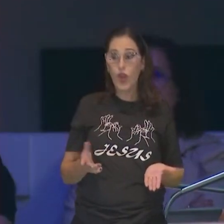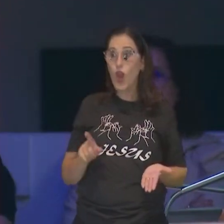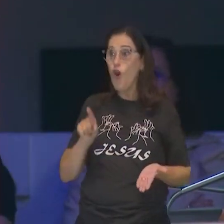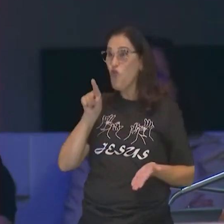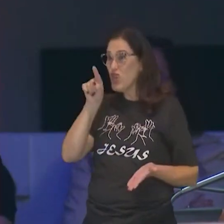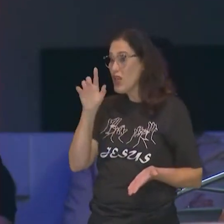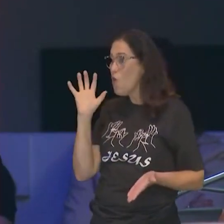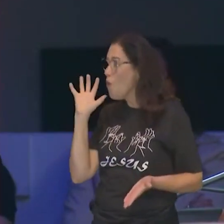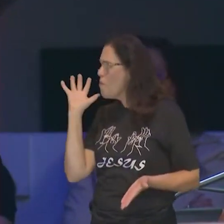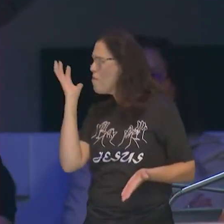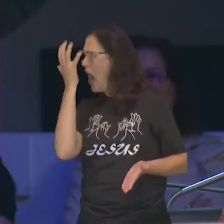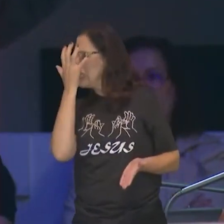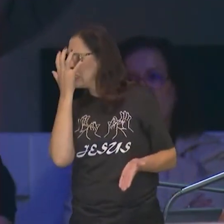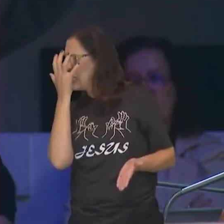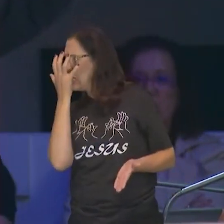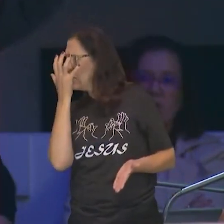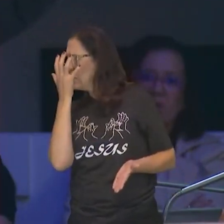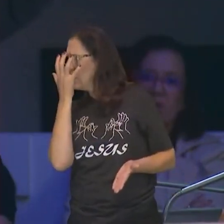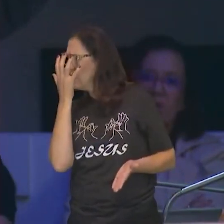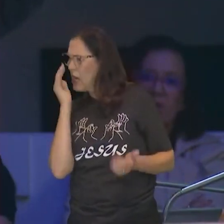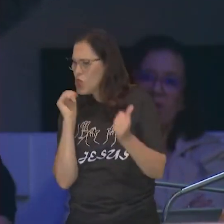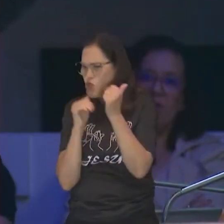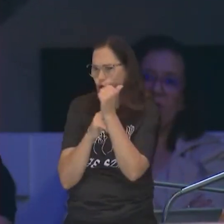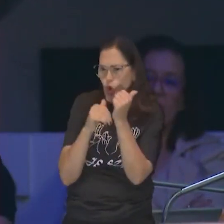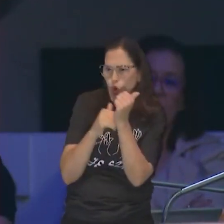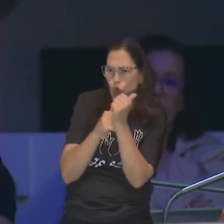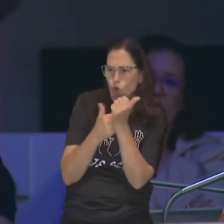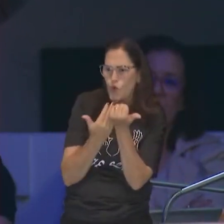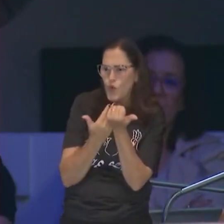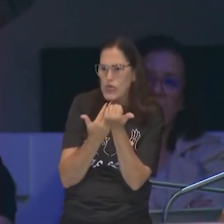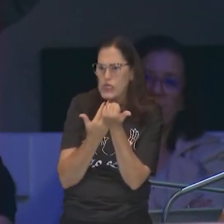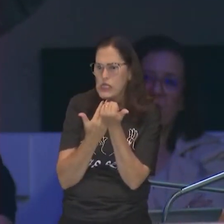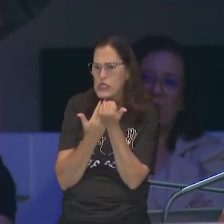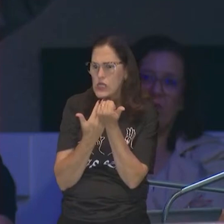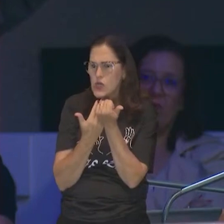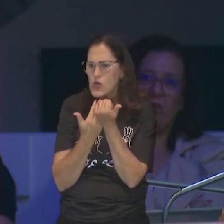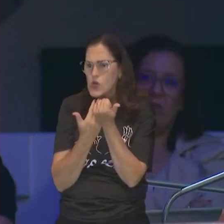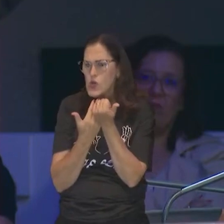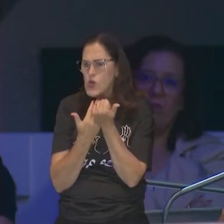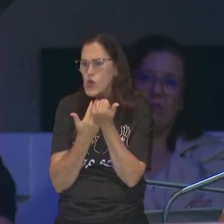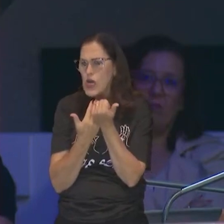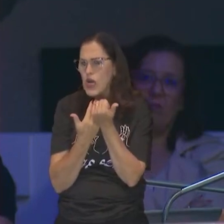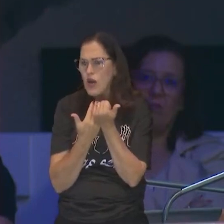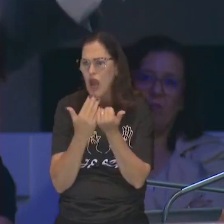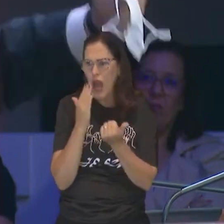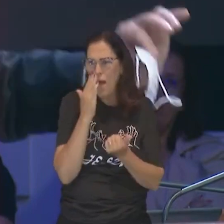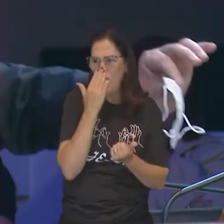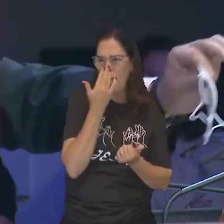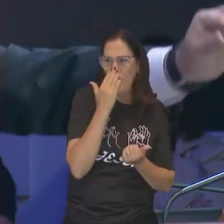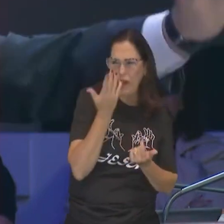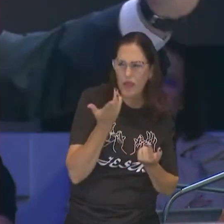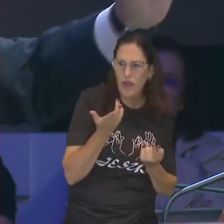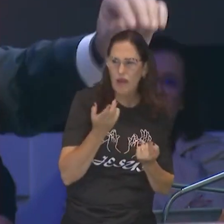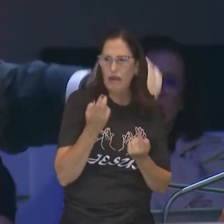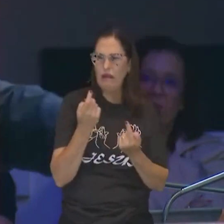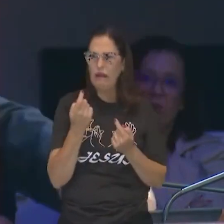Você está usando uma máscara para esconder o seu envolvimento com a pornografia?